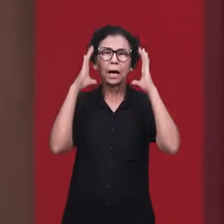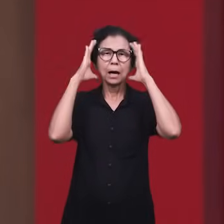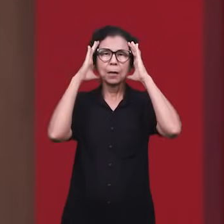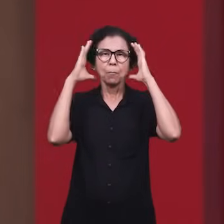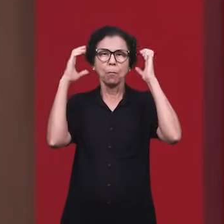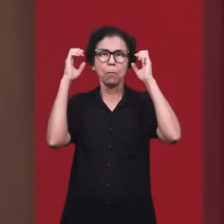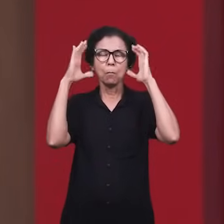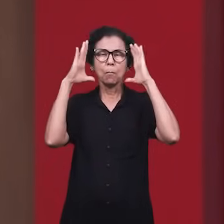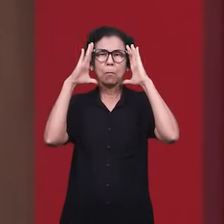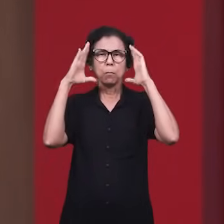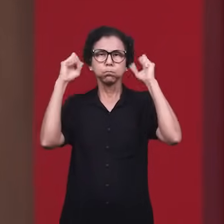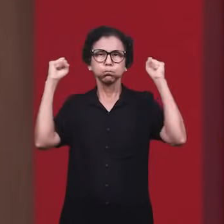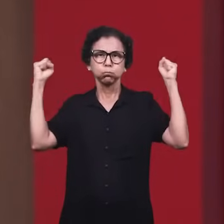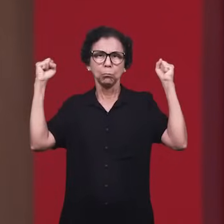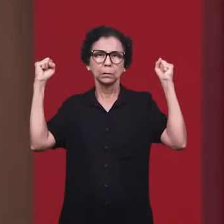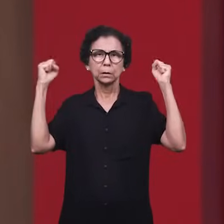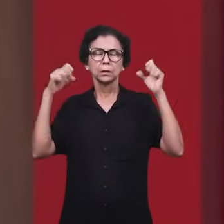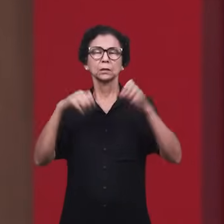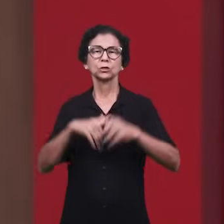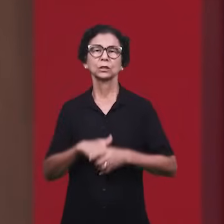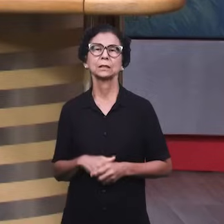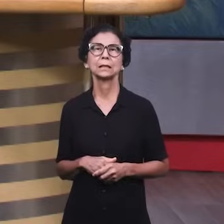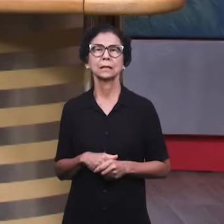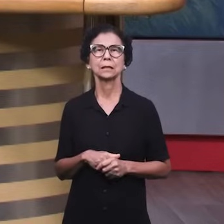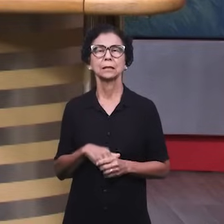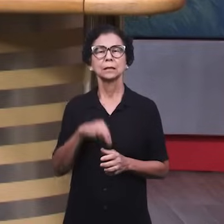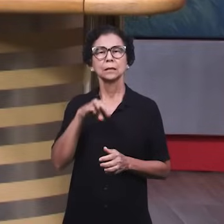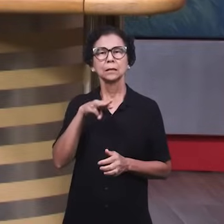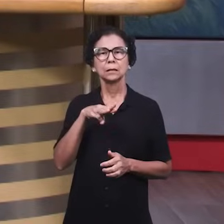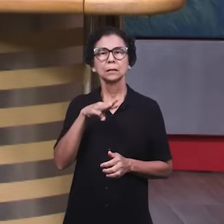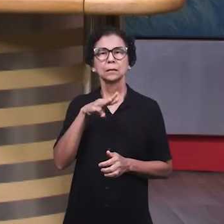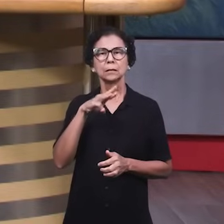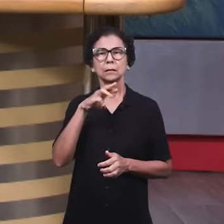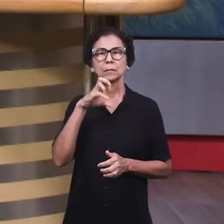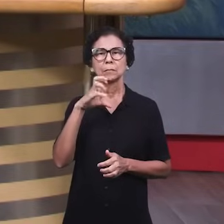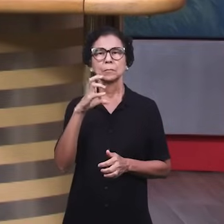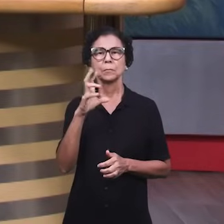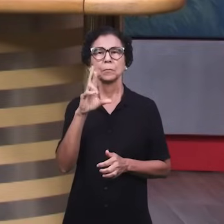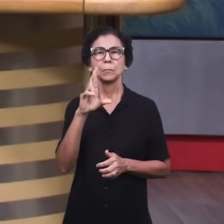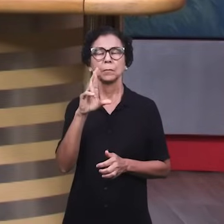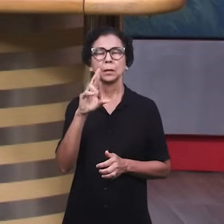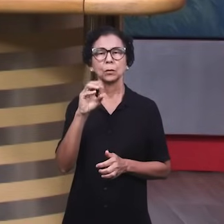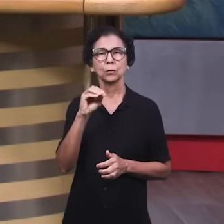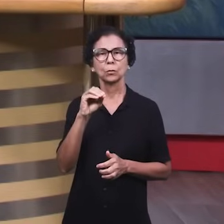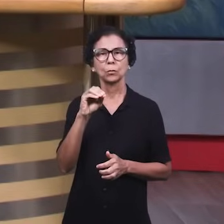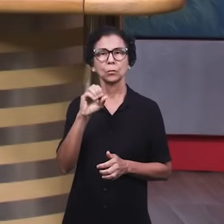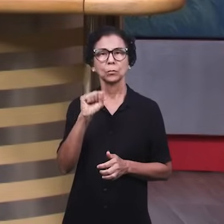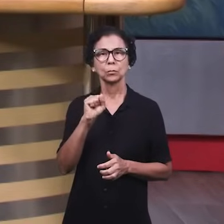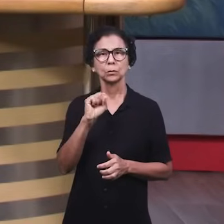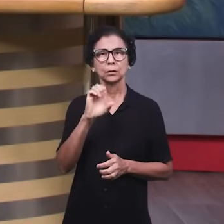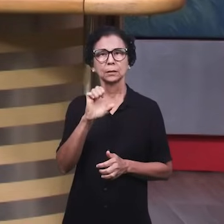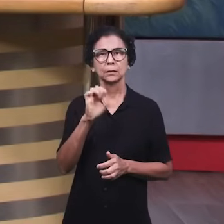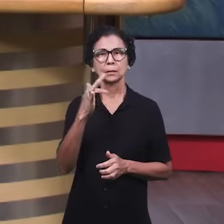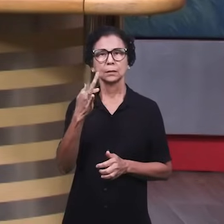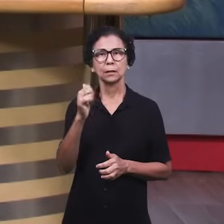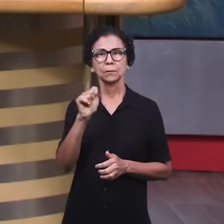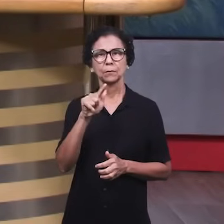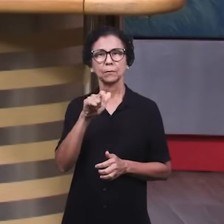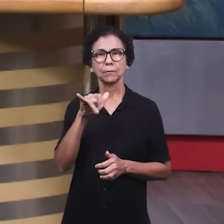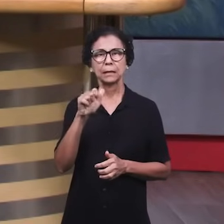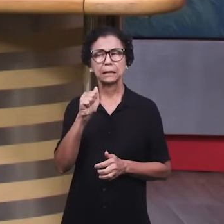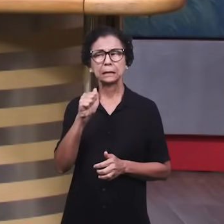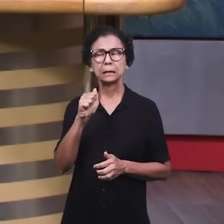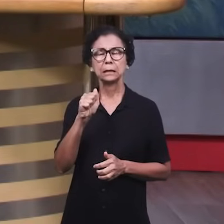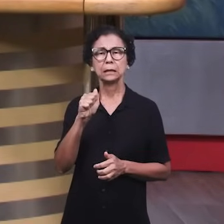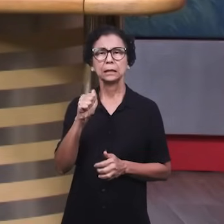cabeça esqueci até o nome e hidrocefalia hidrocefalia já tava com diagnóstico hidrocefalia e a igreja intercedeu